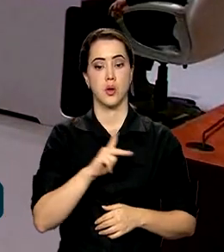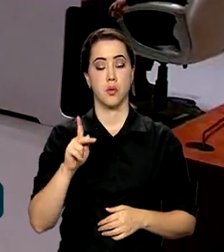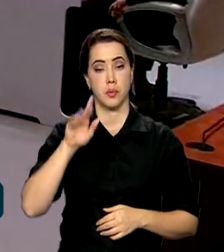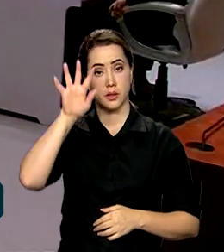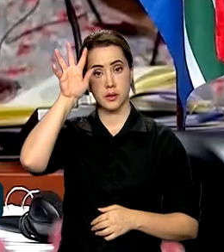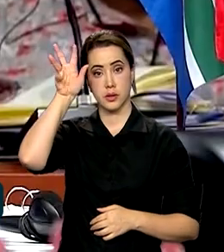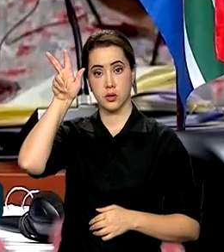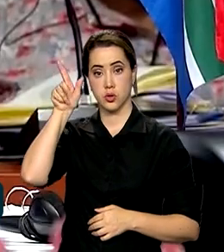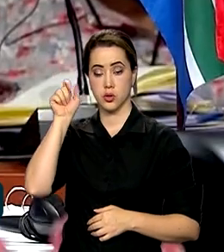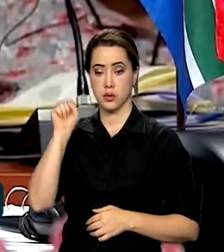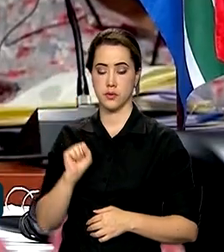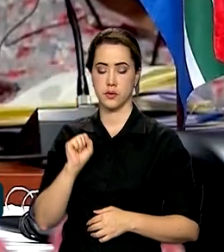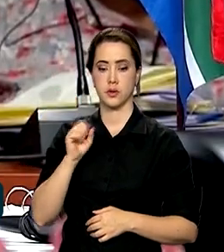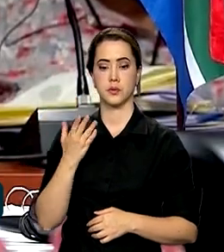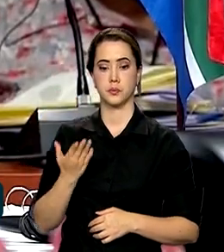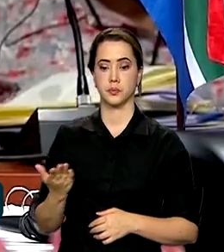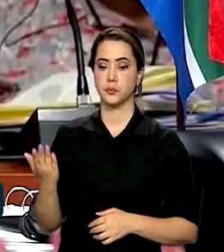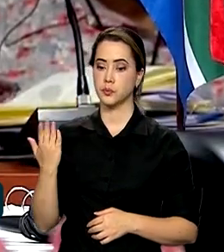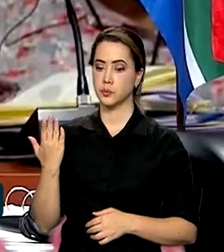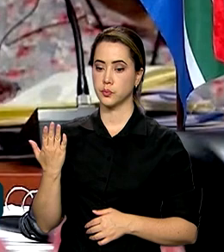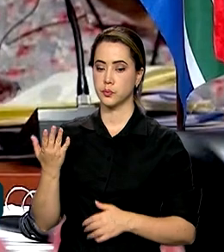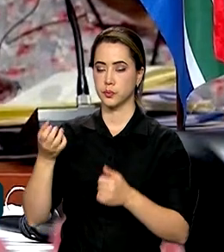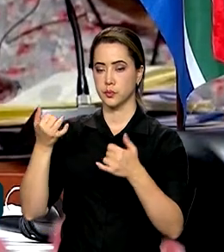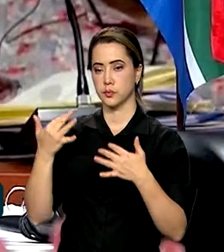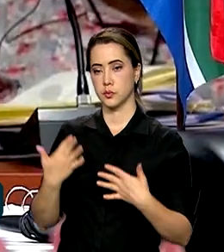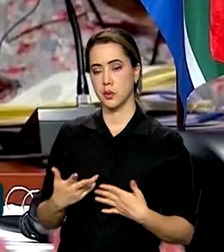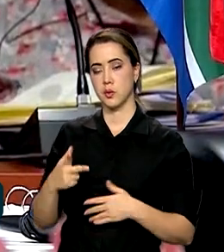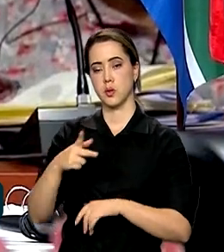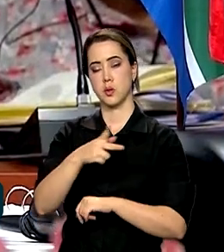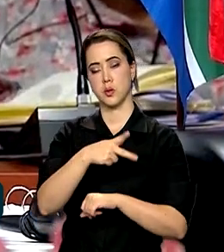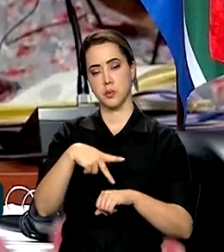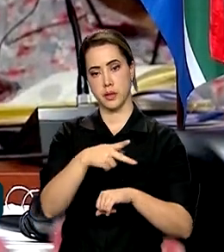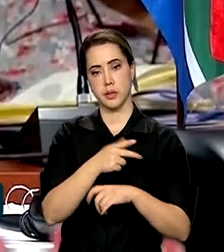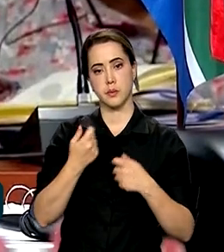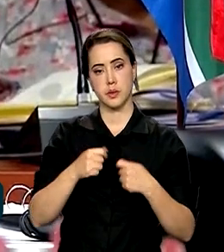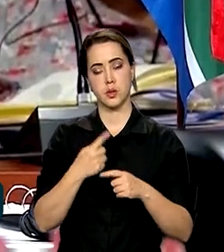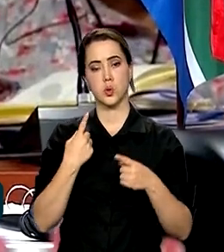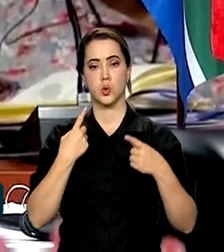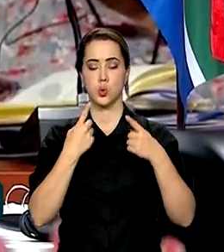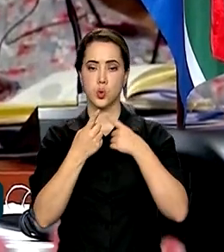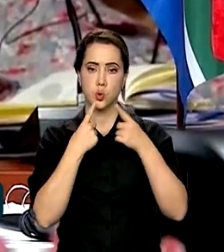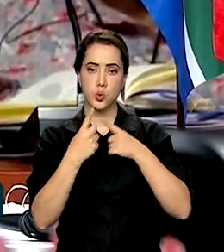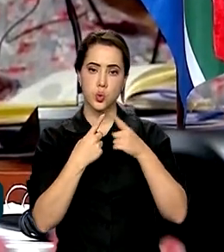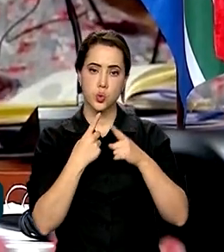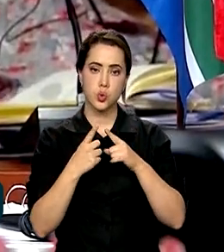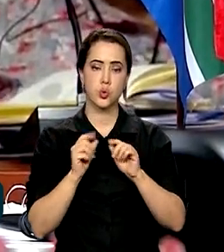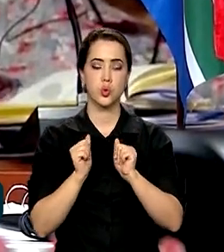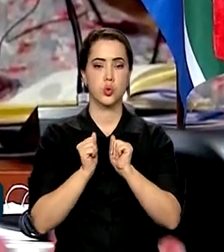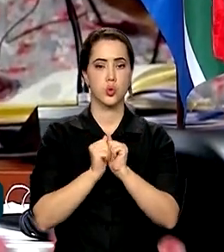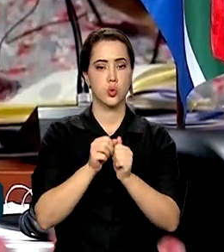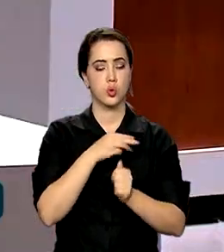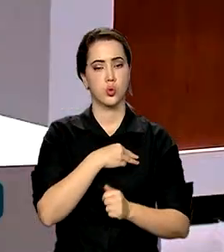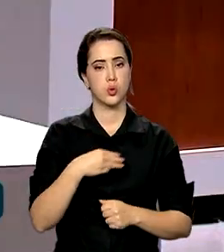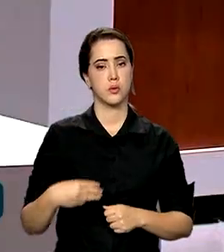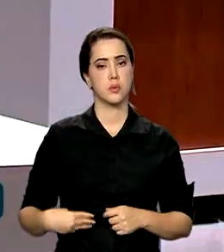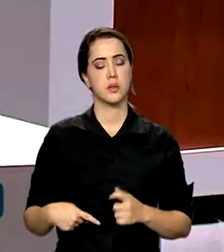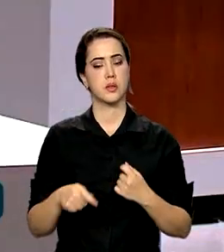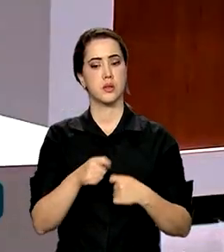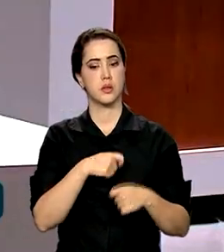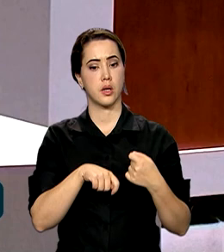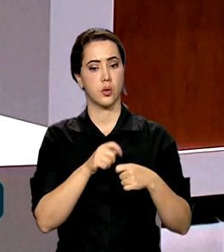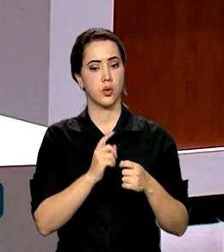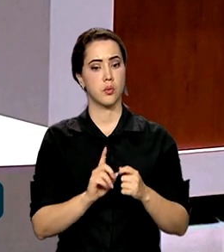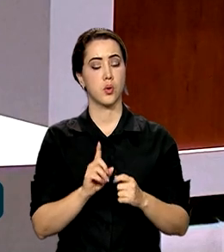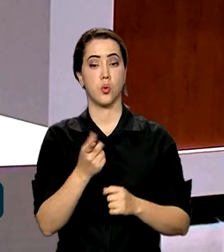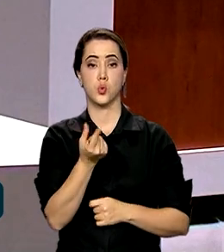África do Sul, Cyril Ramaphosa, disse que os países vão aprofundar as discussões com os ministros da Fazenda sobre uma